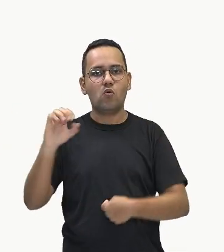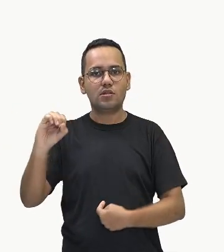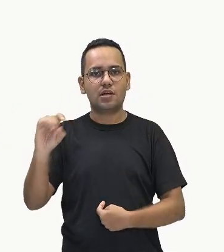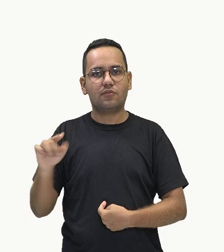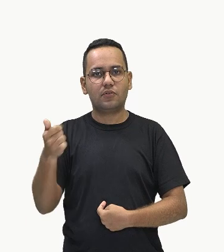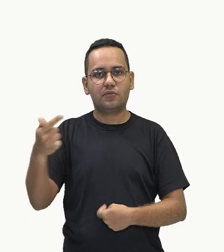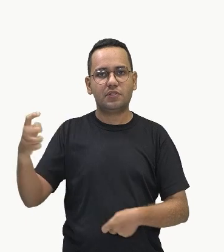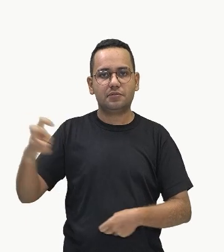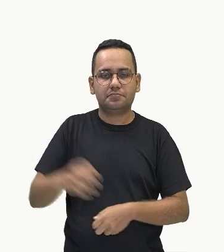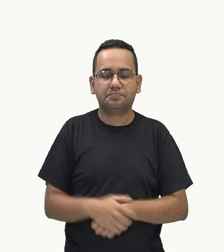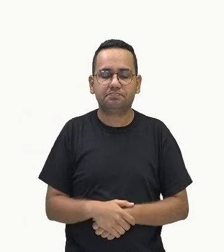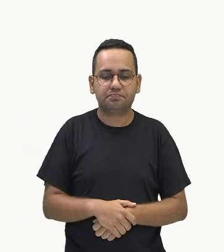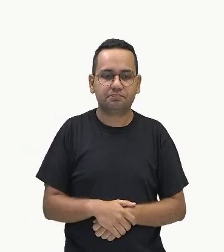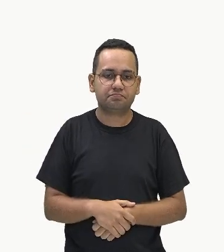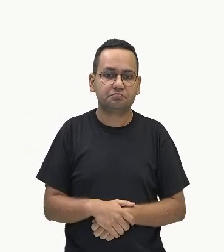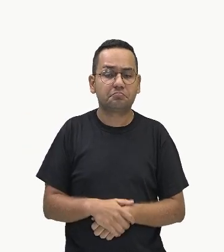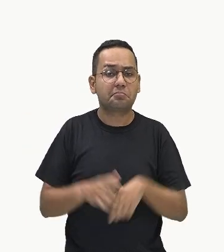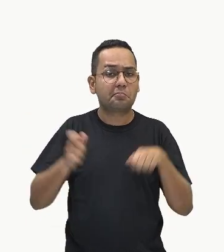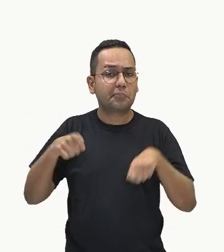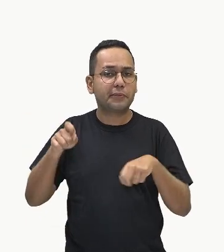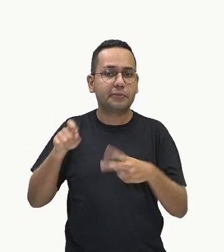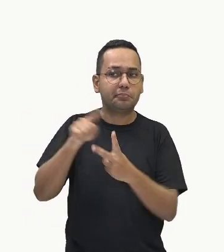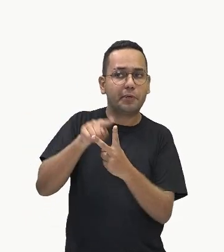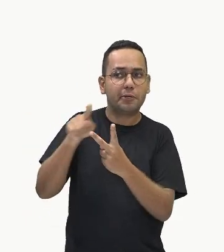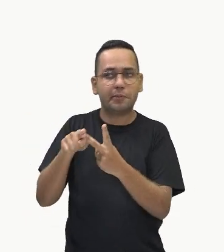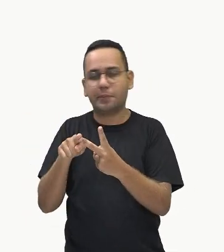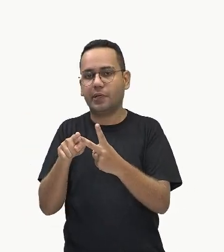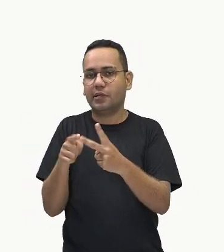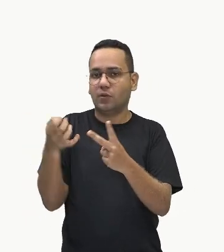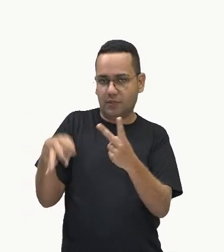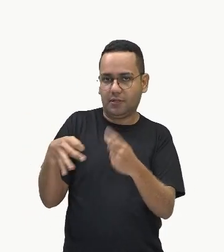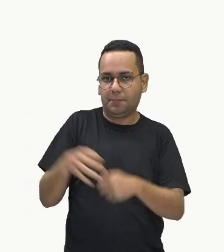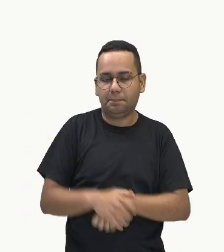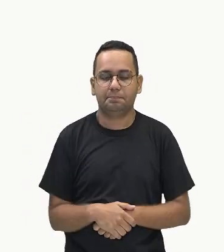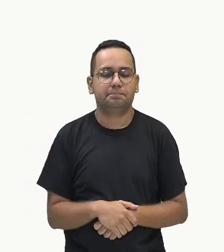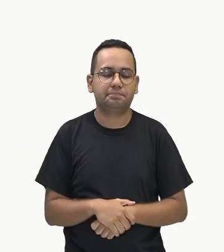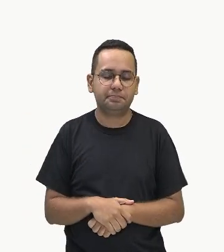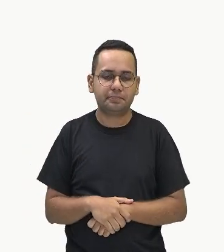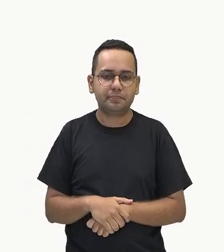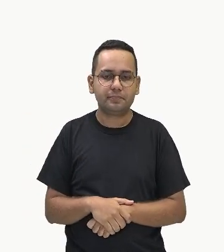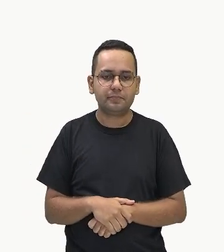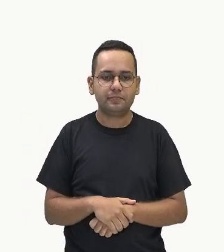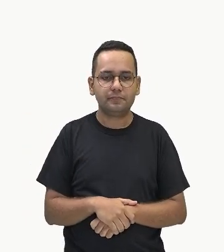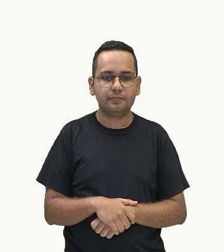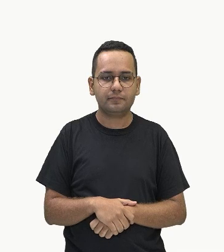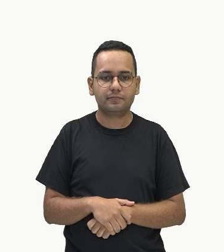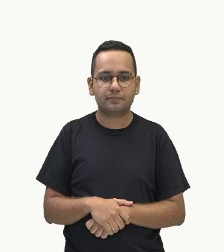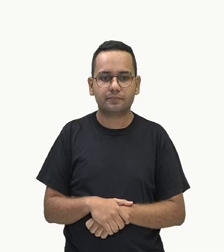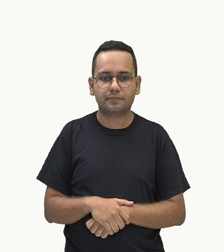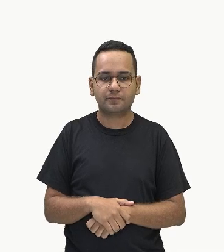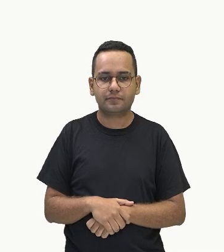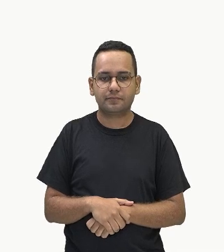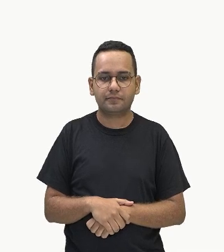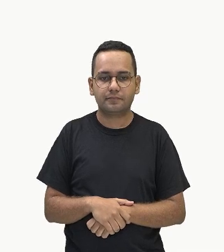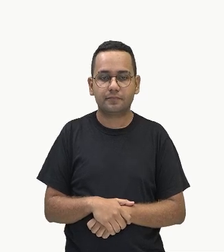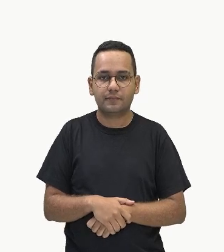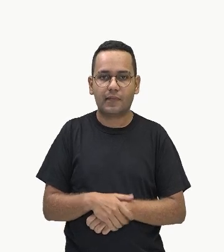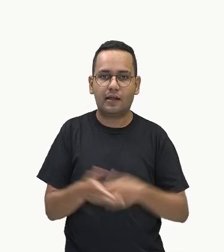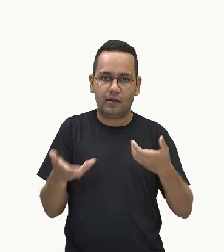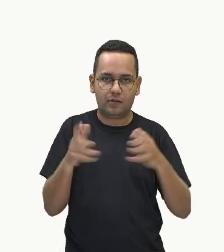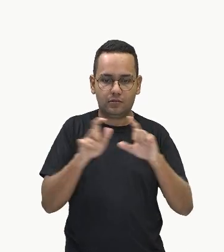Ok? Uma coisa ou outra está correta. E aí a gente vai aplicar na nossa